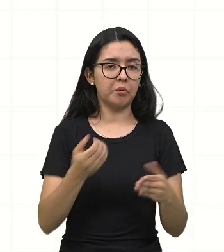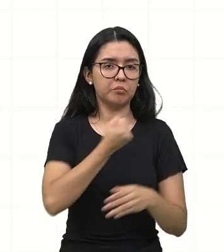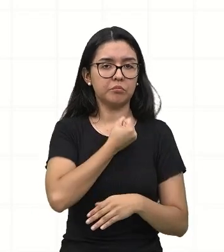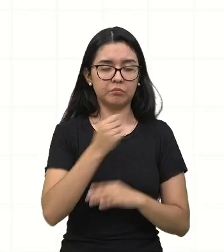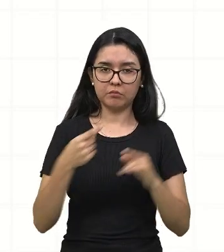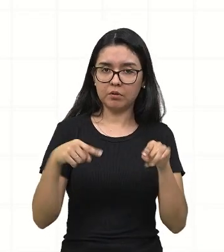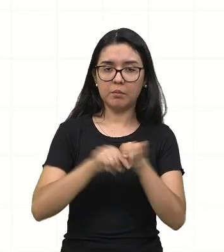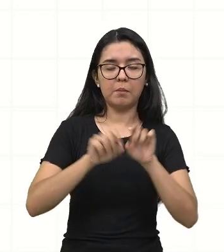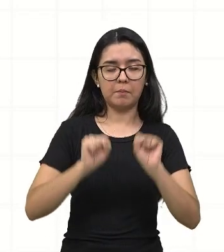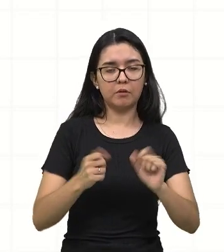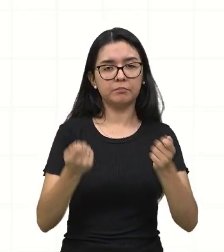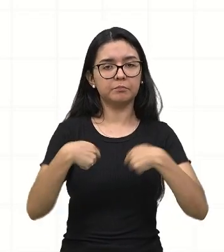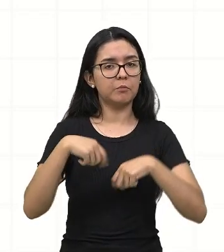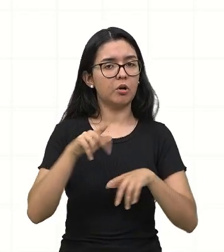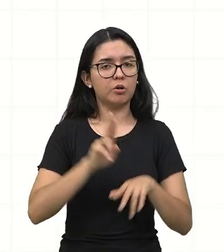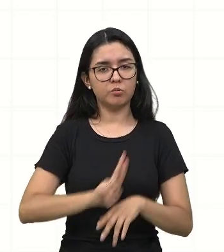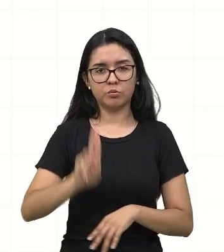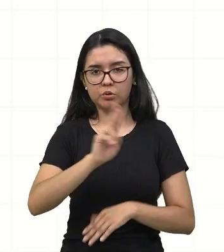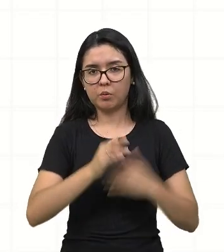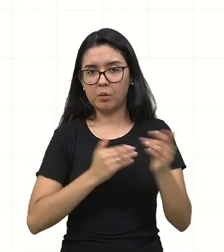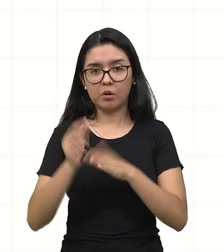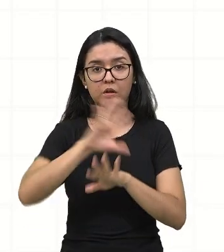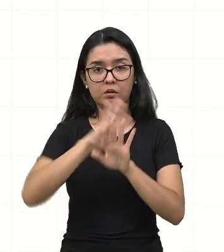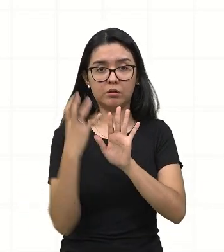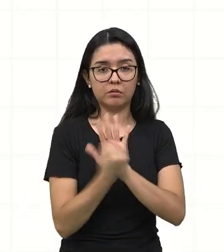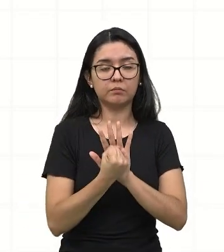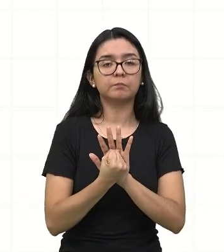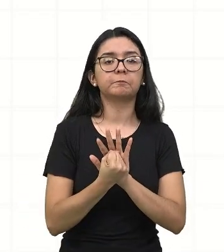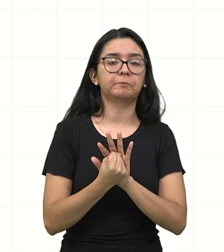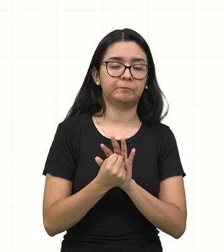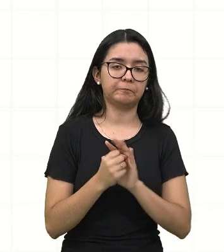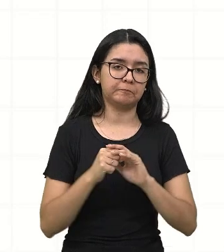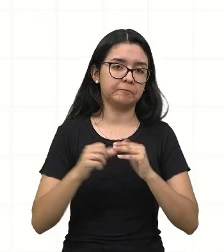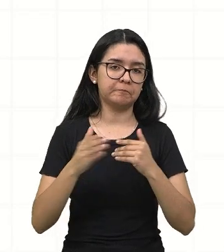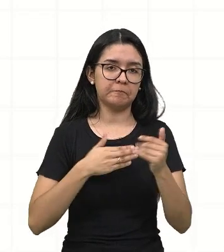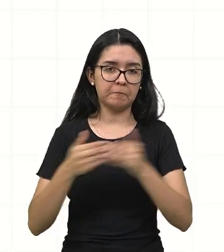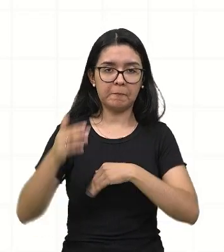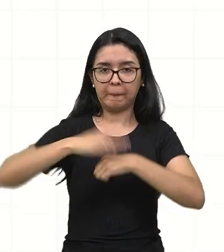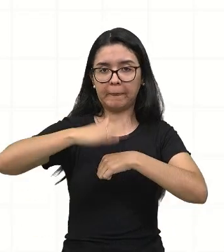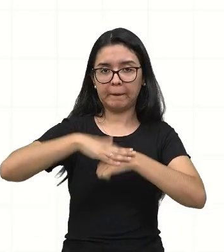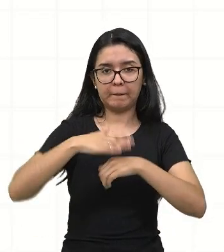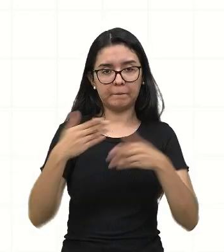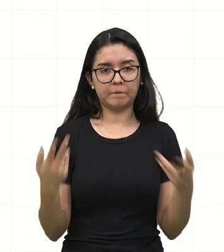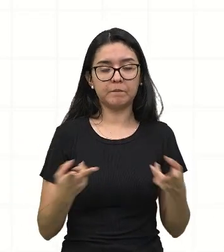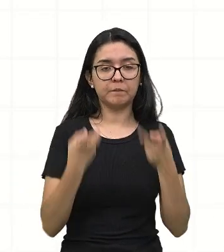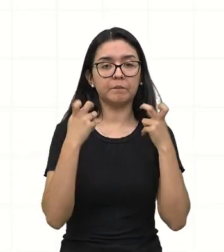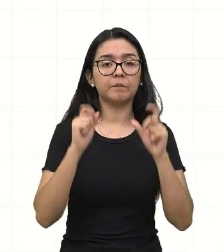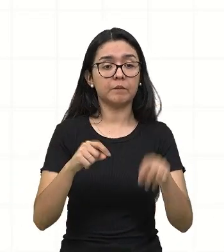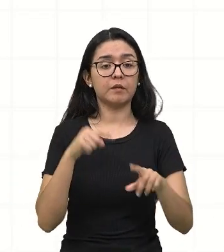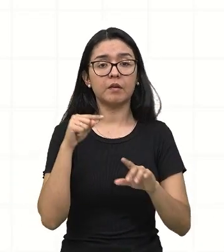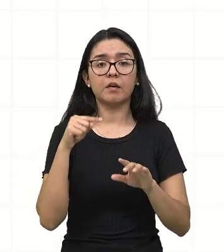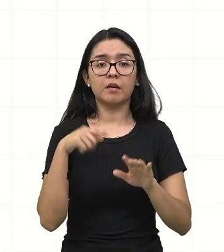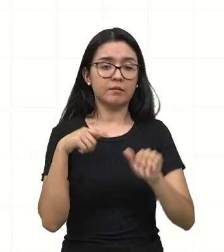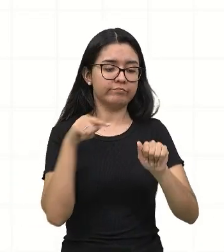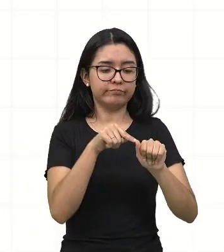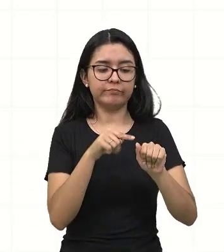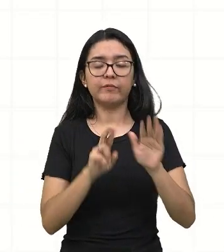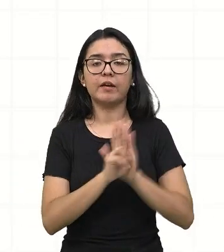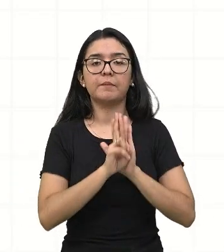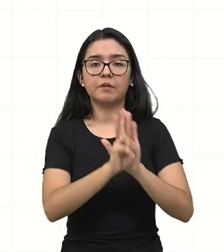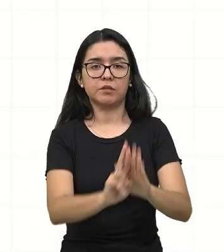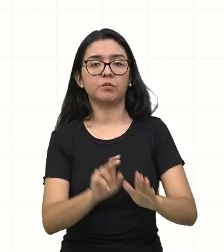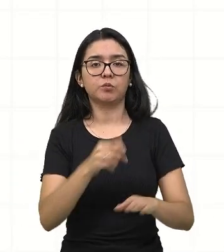tá bom? Pode usar qualquer símbolo de tal maneira que você tenha a percepção que esse símbolo vai estar